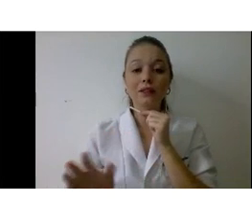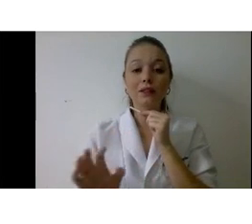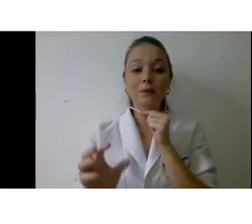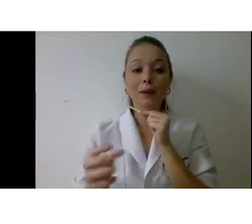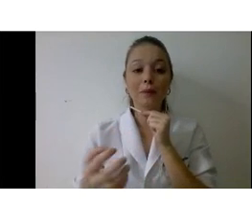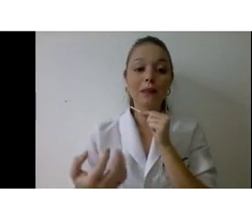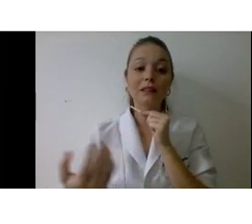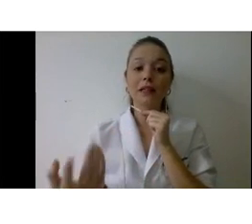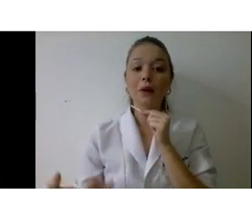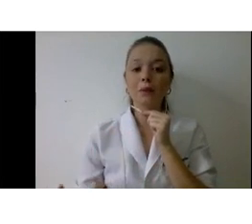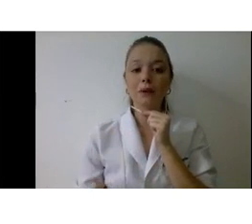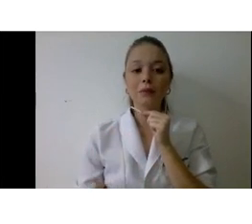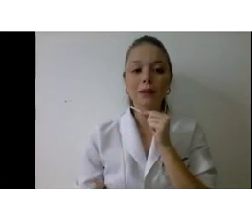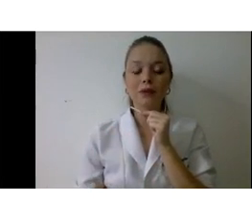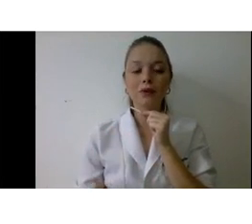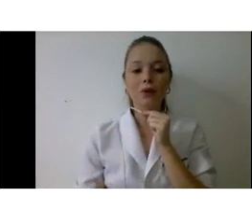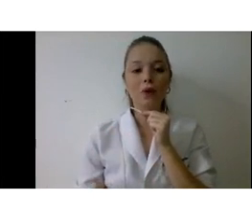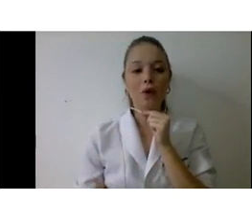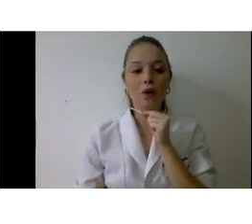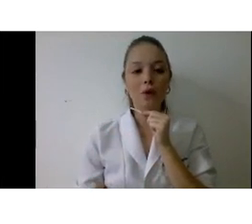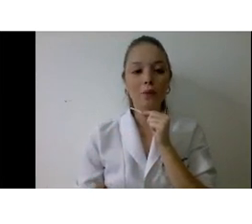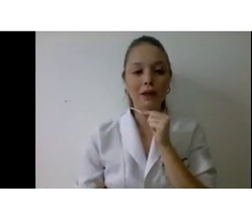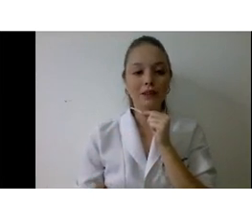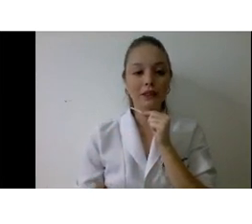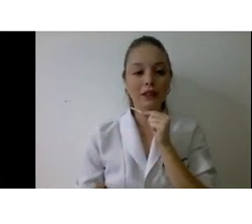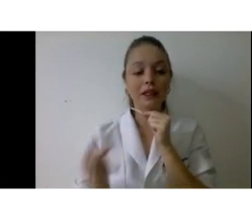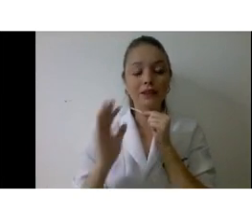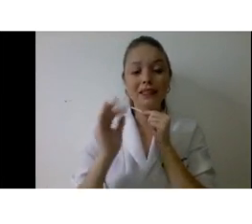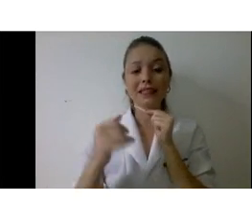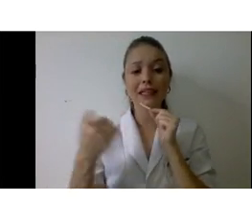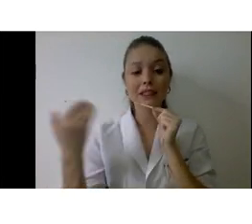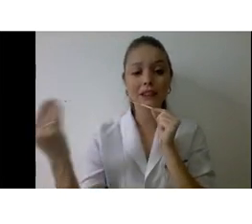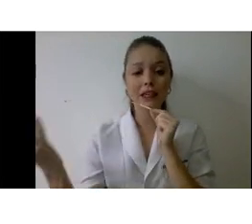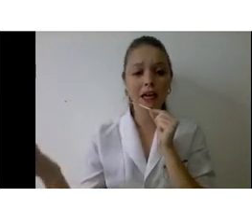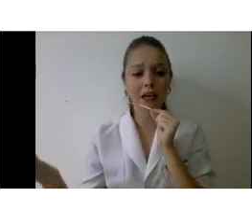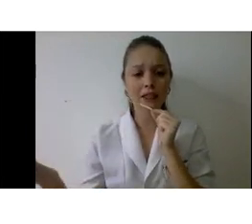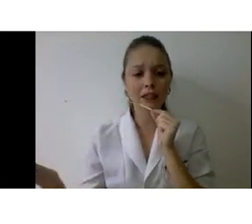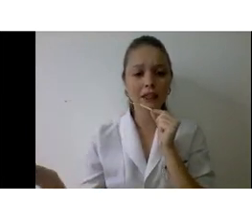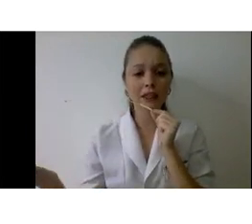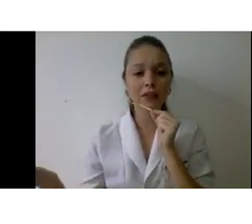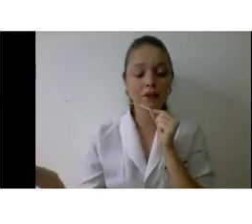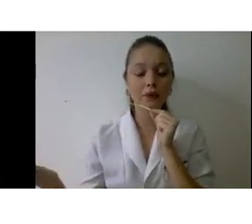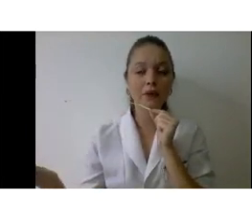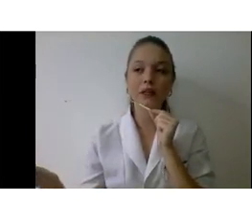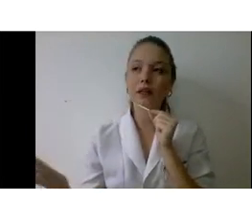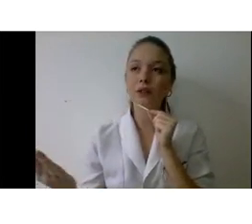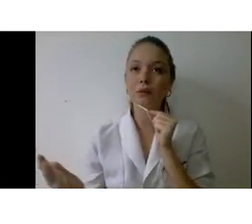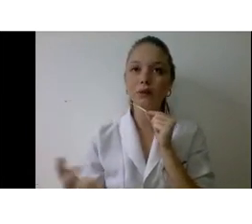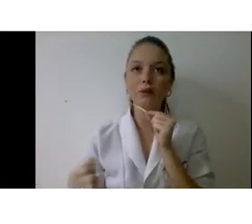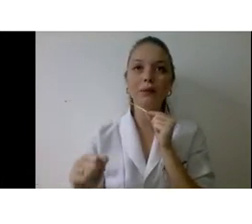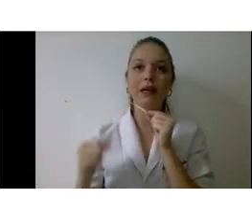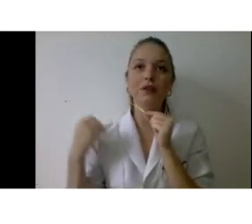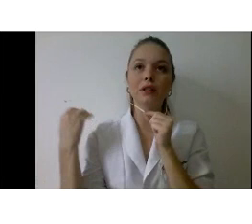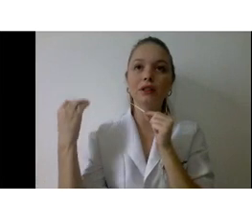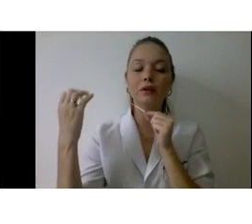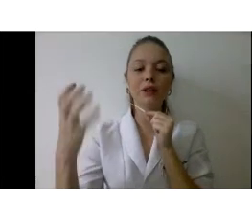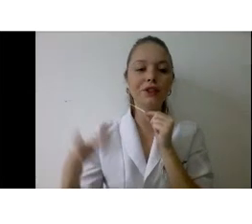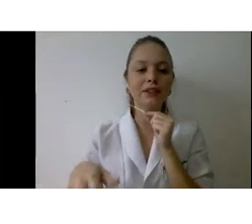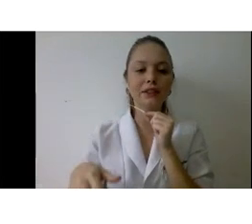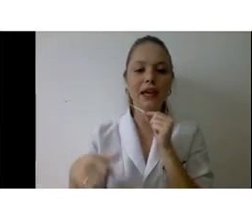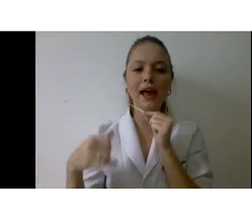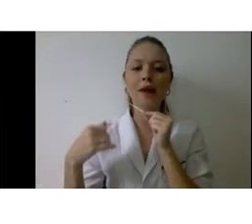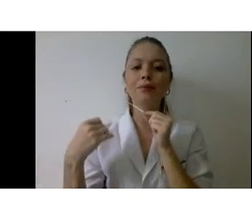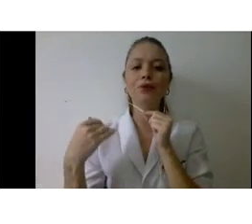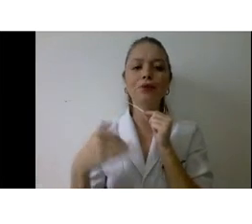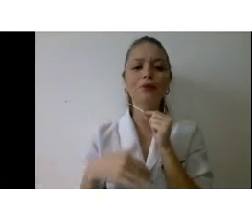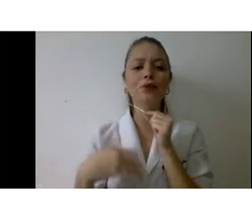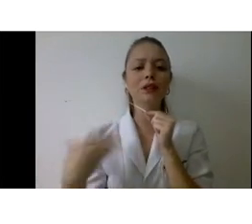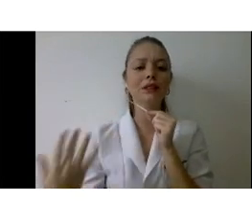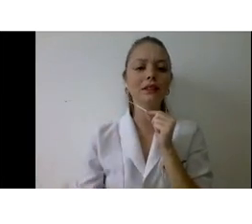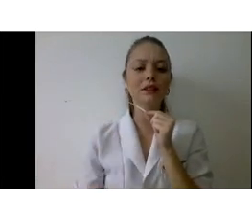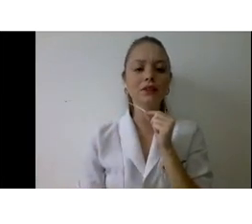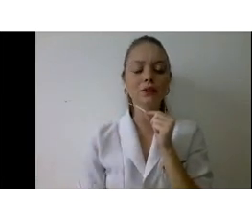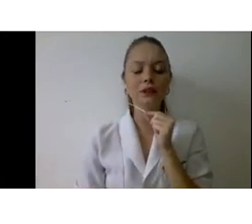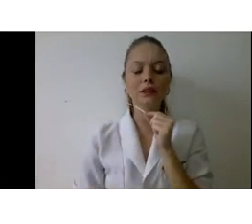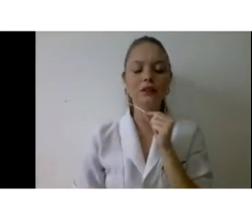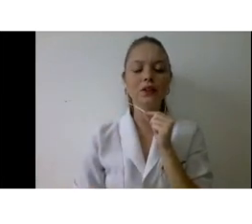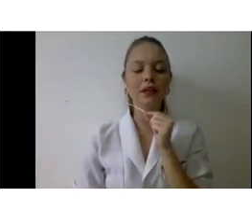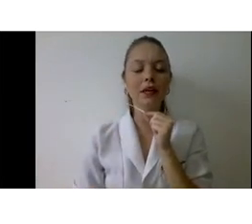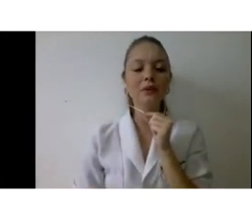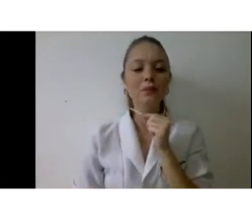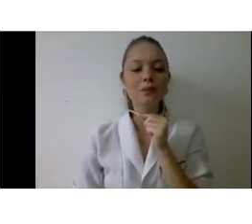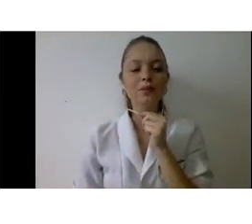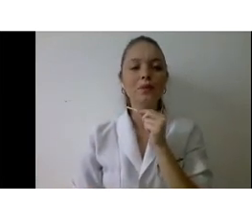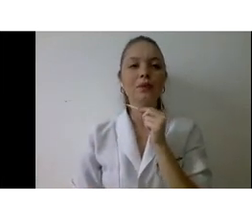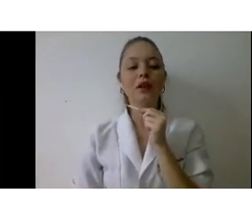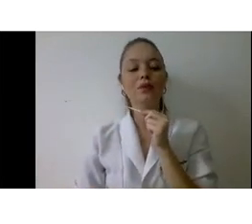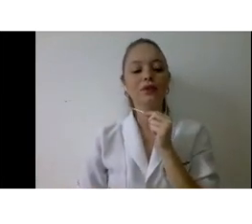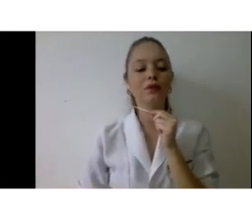algumas coisas para prestar o primeiro socorro para essa criança até a chegada, né, no atendimento médico. Então, antisséptico, todas essas